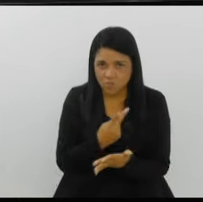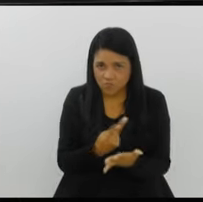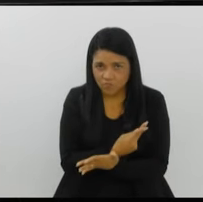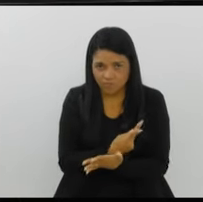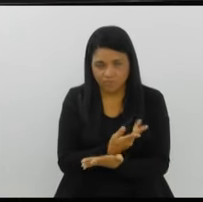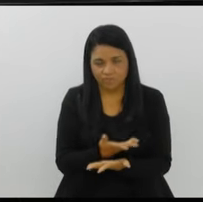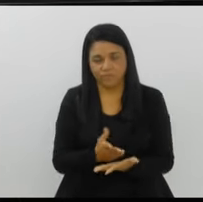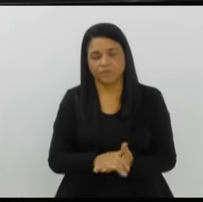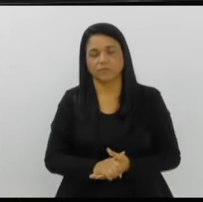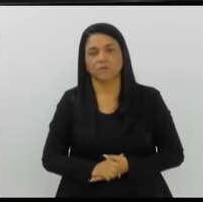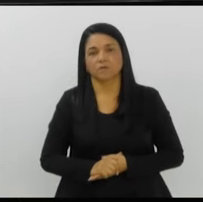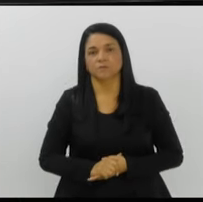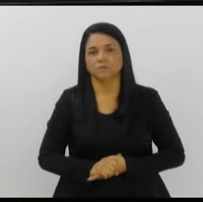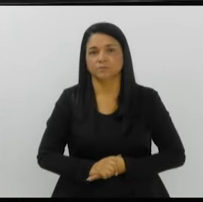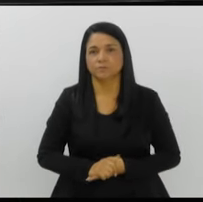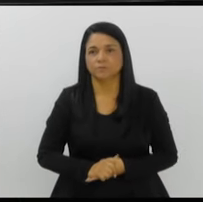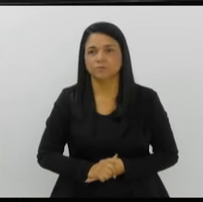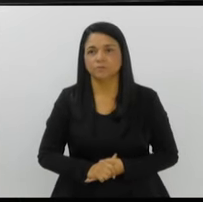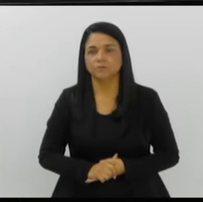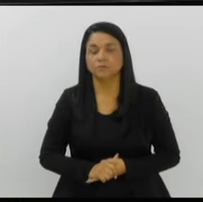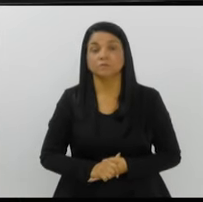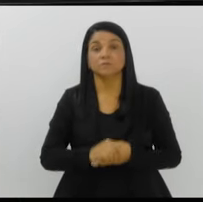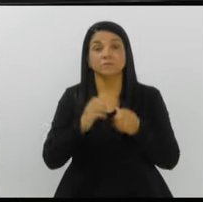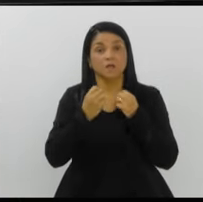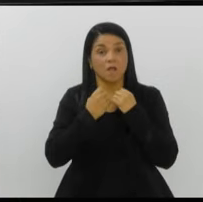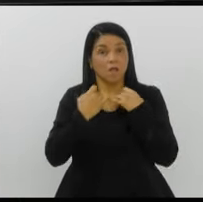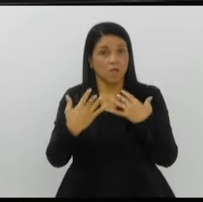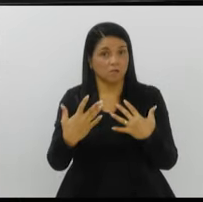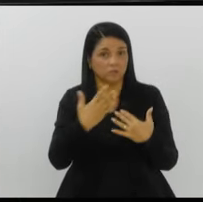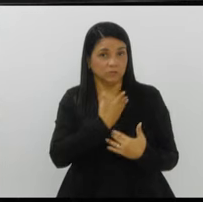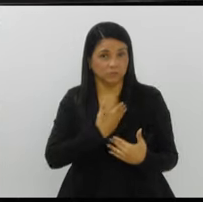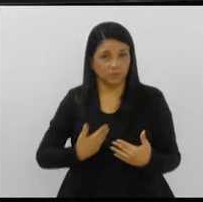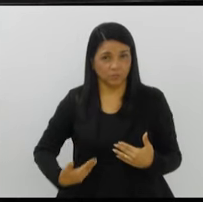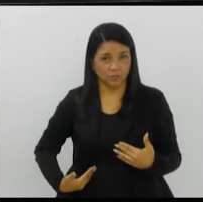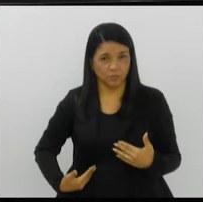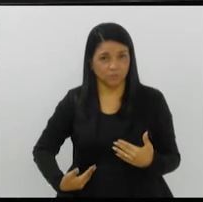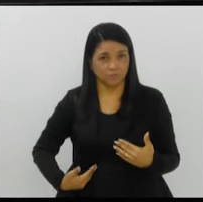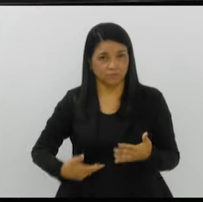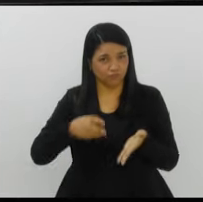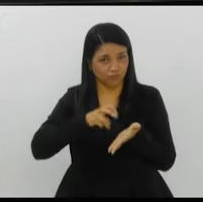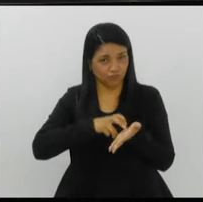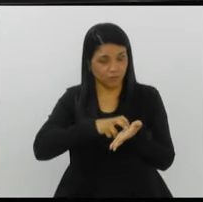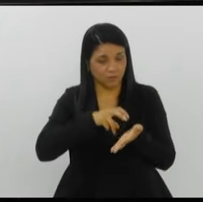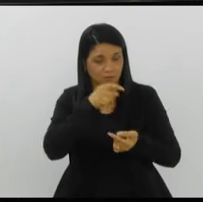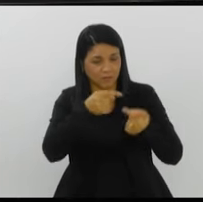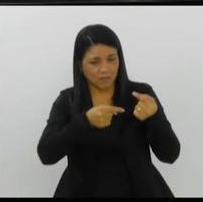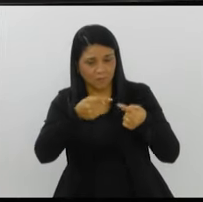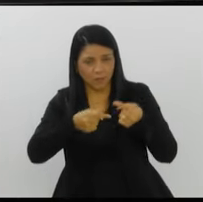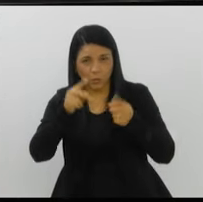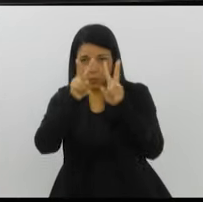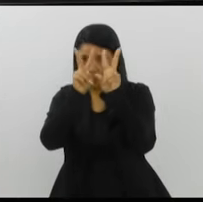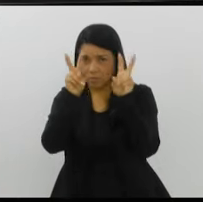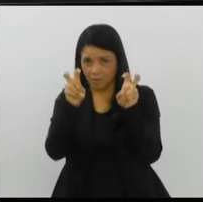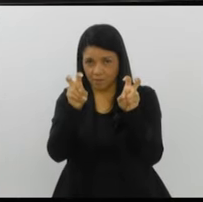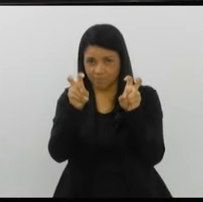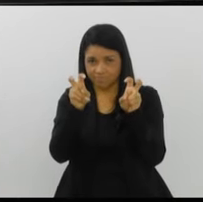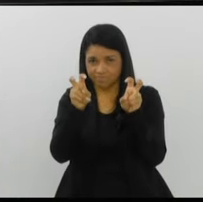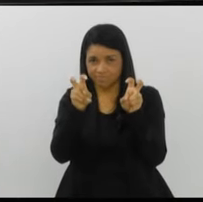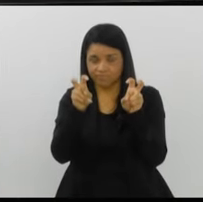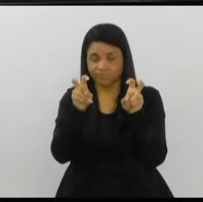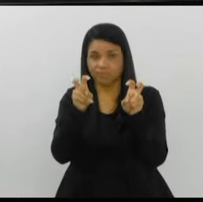estratégico. Então, essa audiência pública debateu exatamente esse tema, que